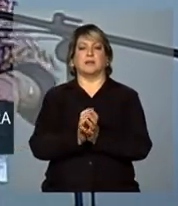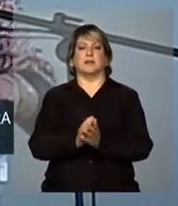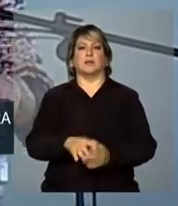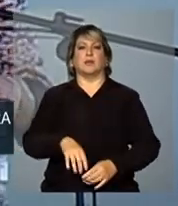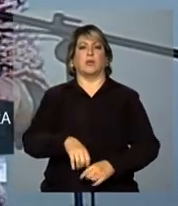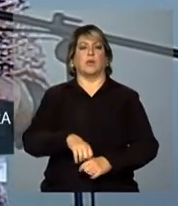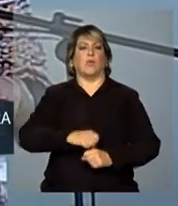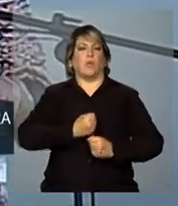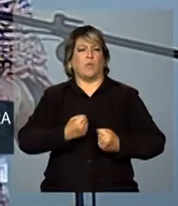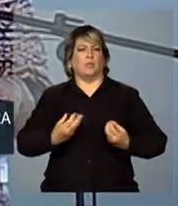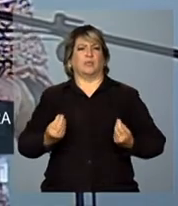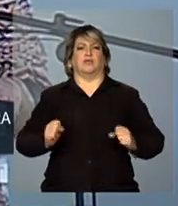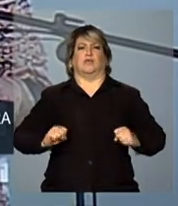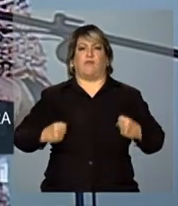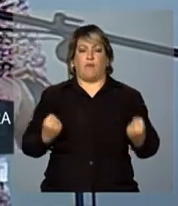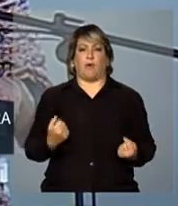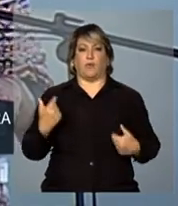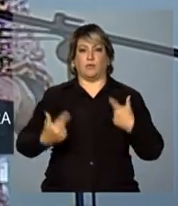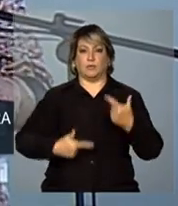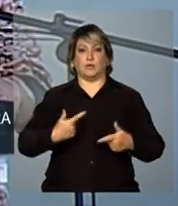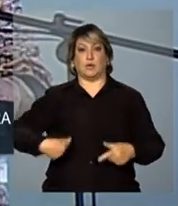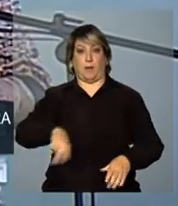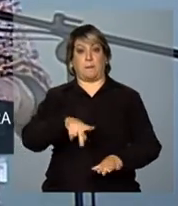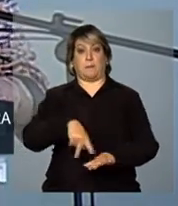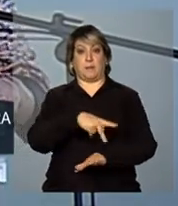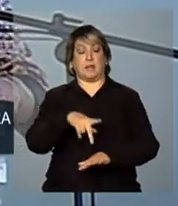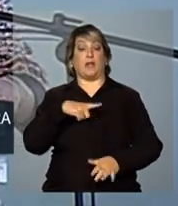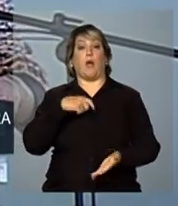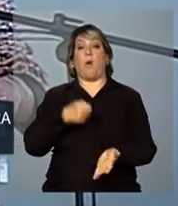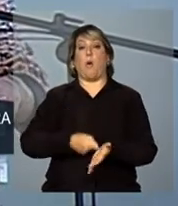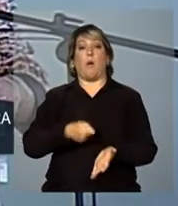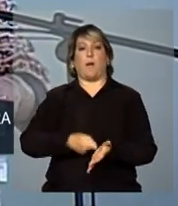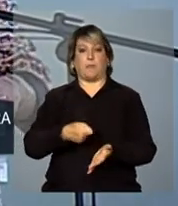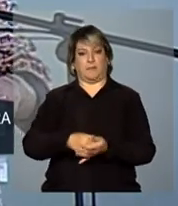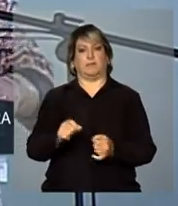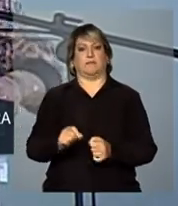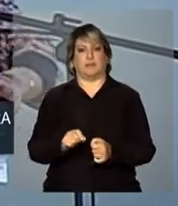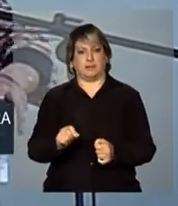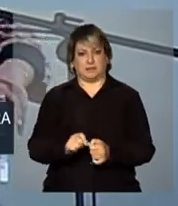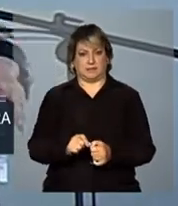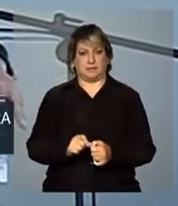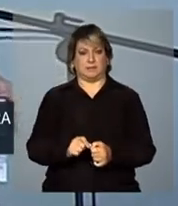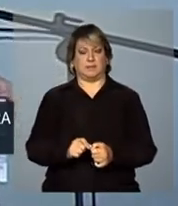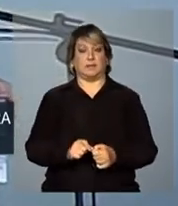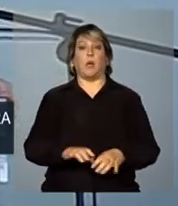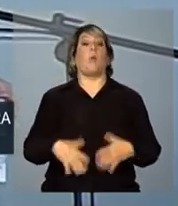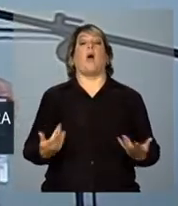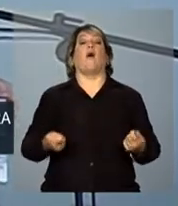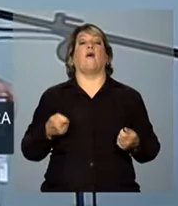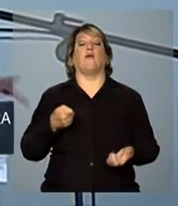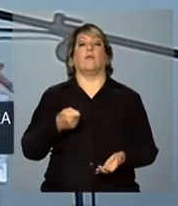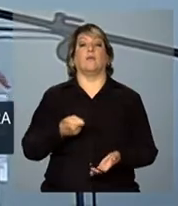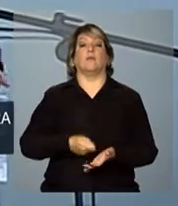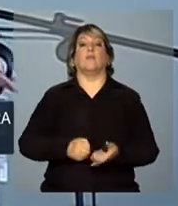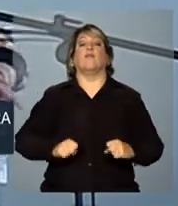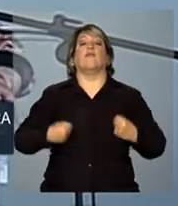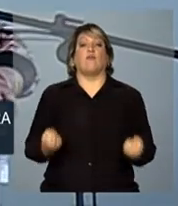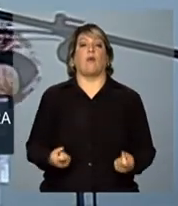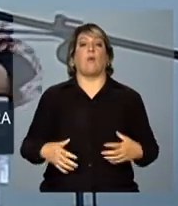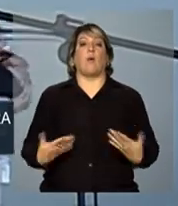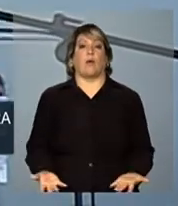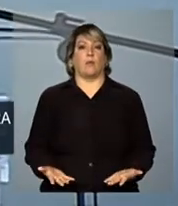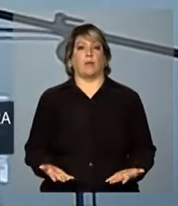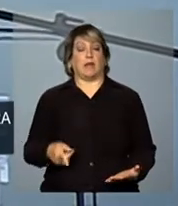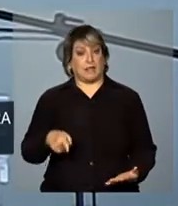grande esforço que o nosso país tem obrigação de fazer. Qual é o esforço? O